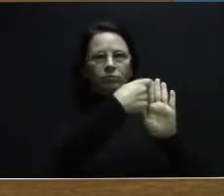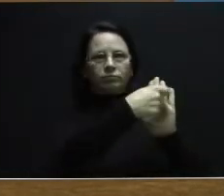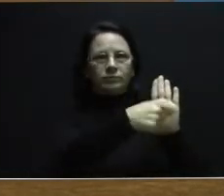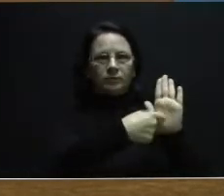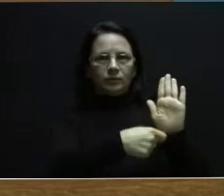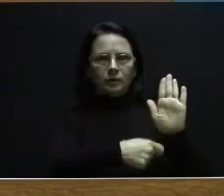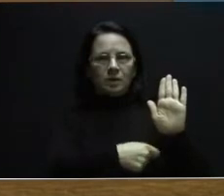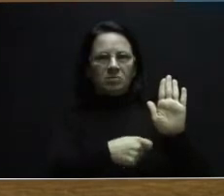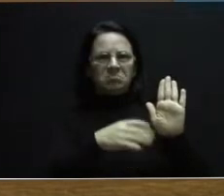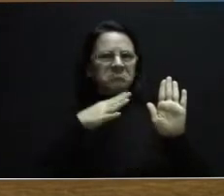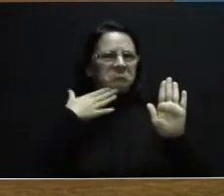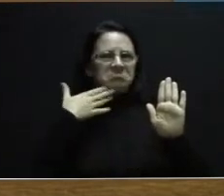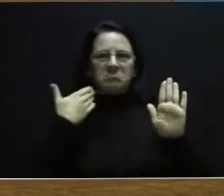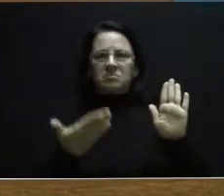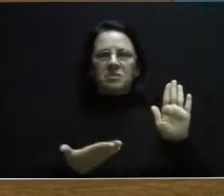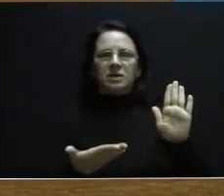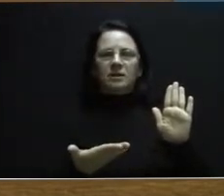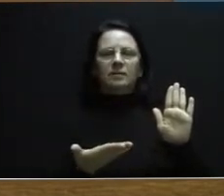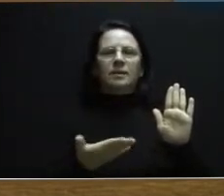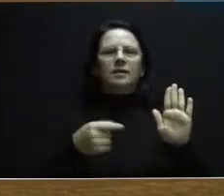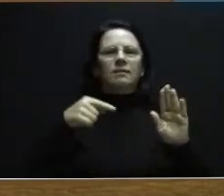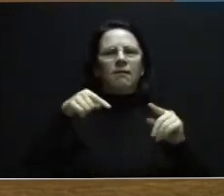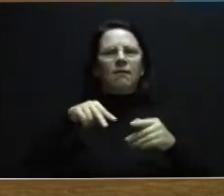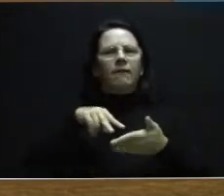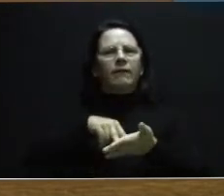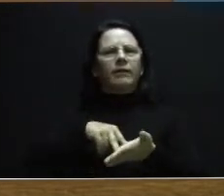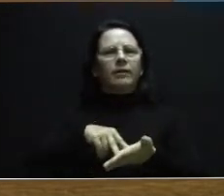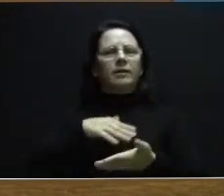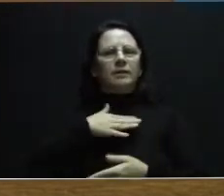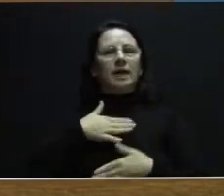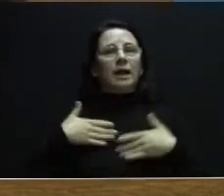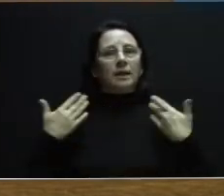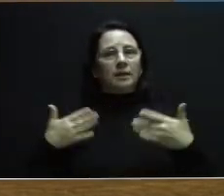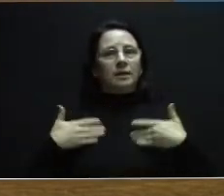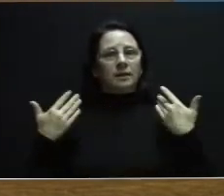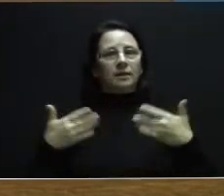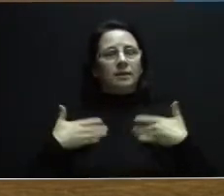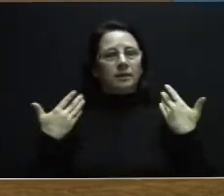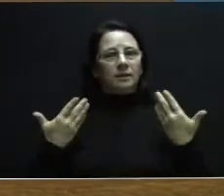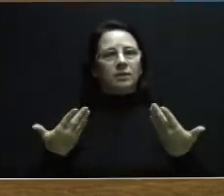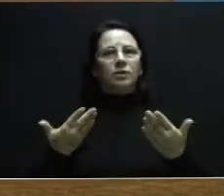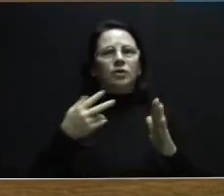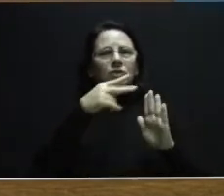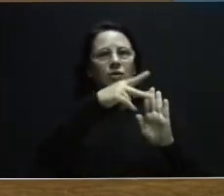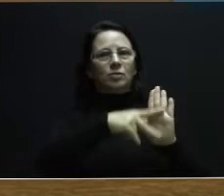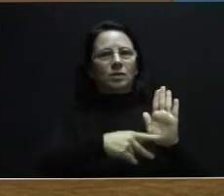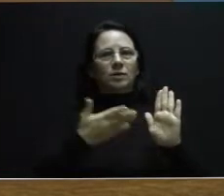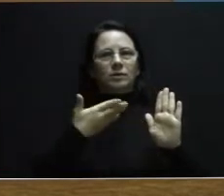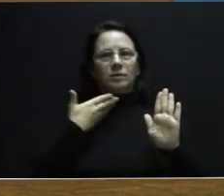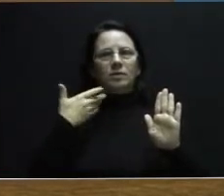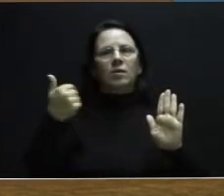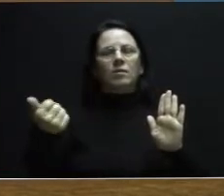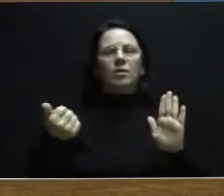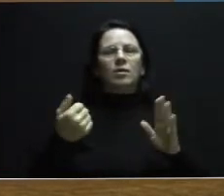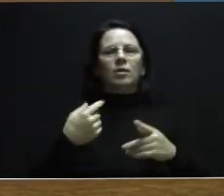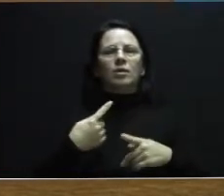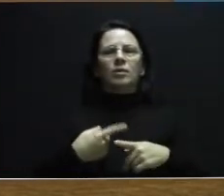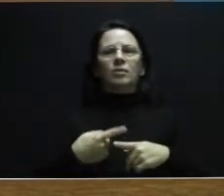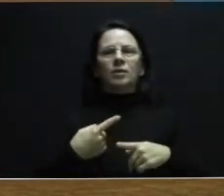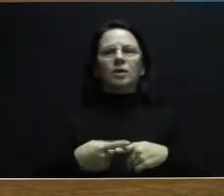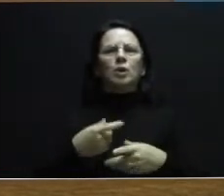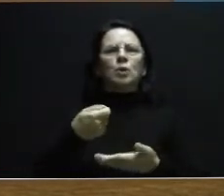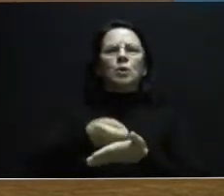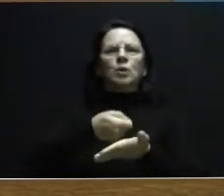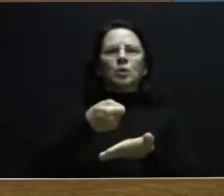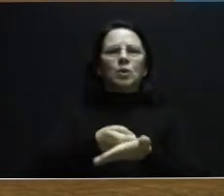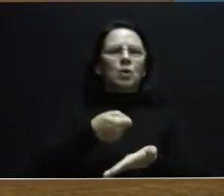nos anais dessa casa praticamente eternizado. Para mim, foi o maior projeto que a gente fez, porque o vereador, muita gente cobra,